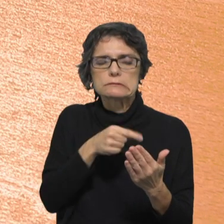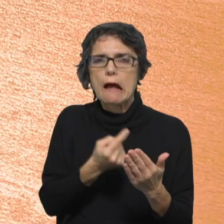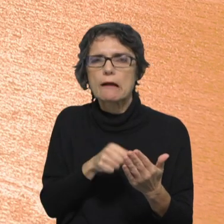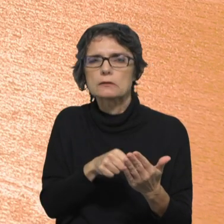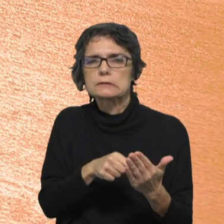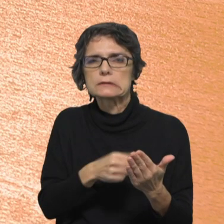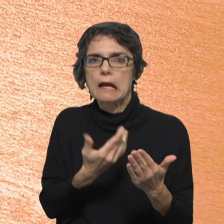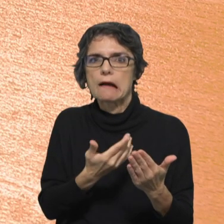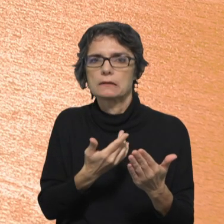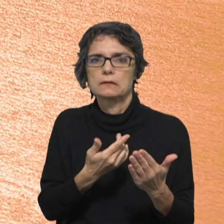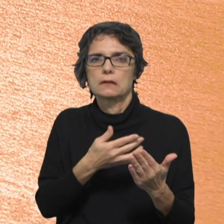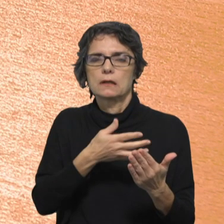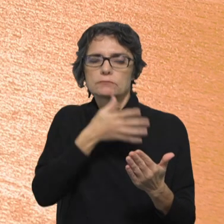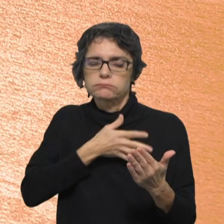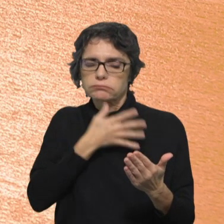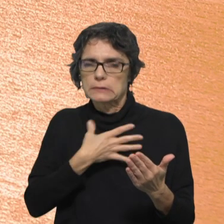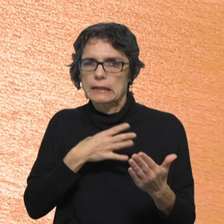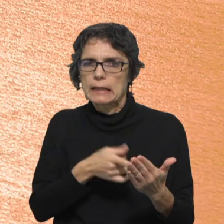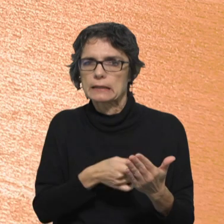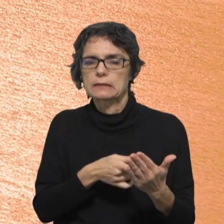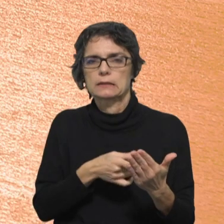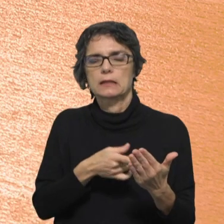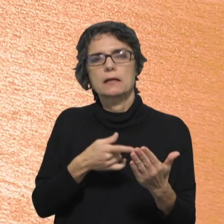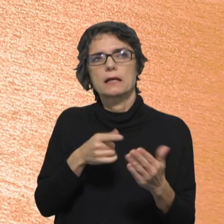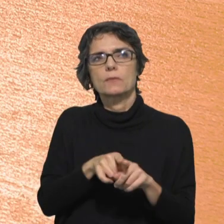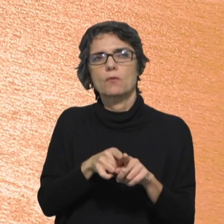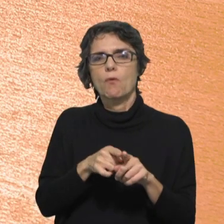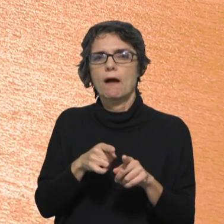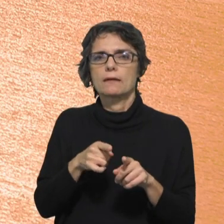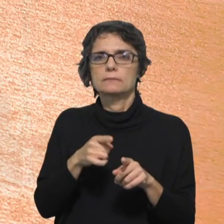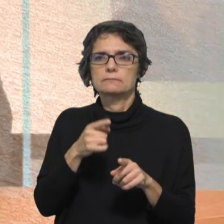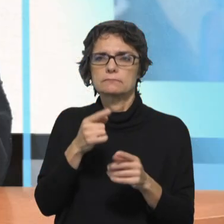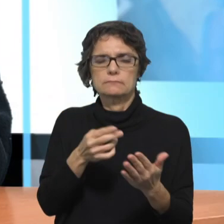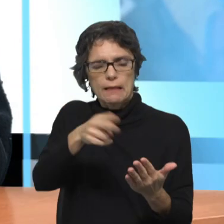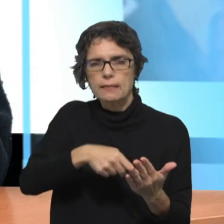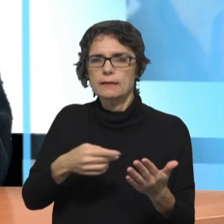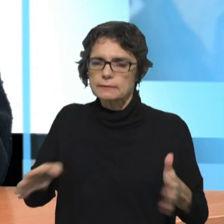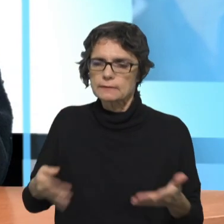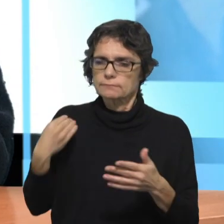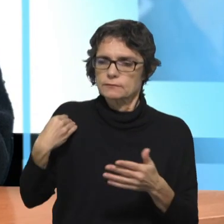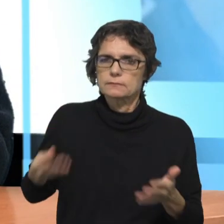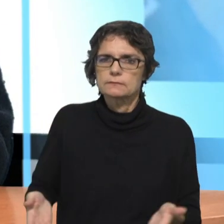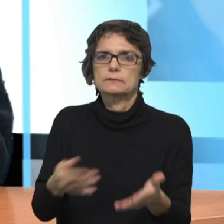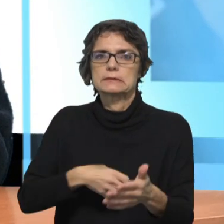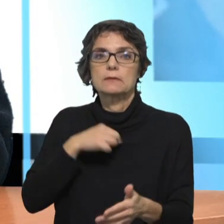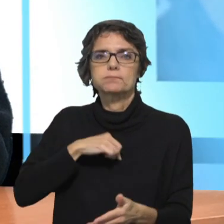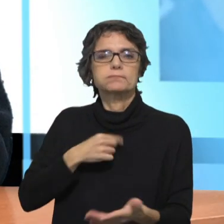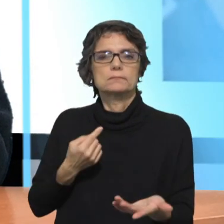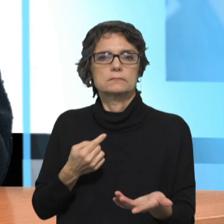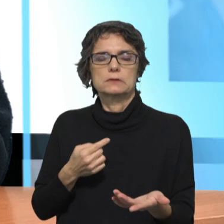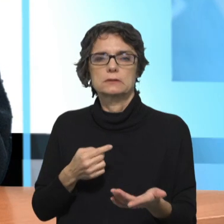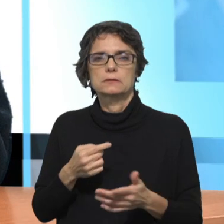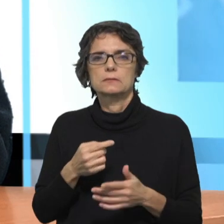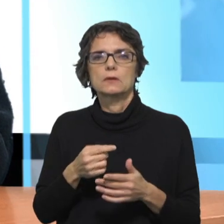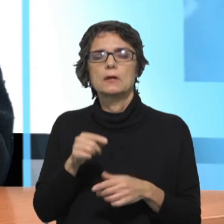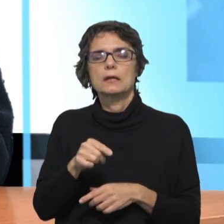sobretudo, é um convite a não ficarmos estáticos naquilo que nós conhecemos ou não conhecemos acerca de Jesus, mas o discípulo é,